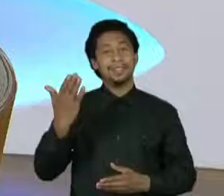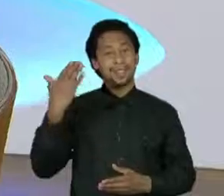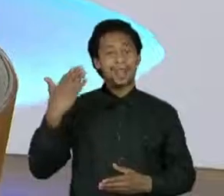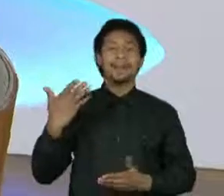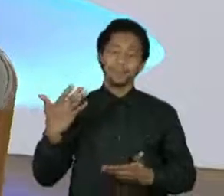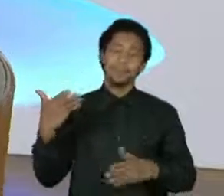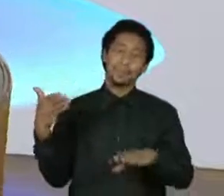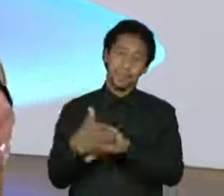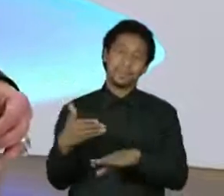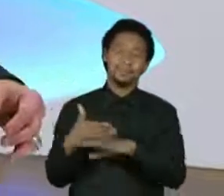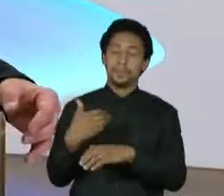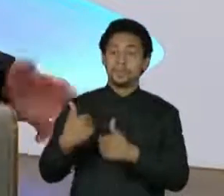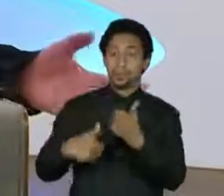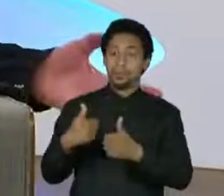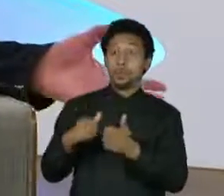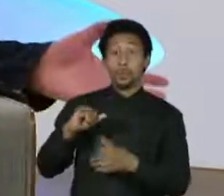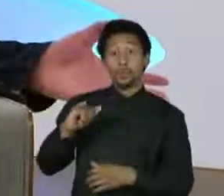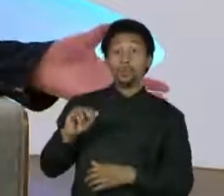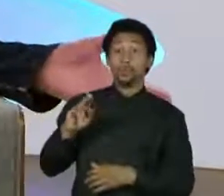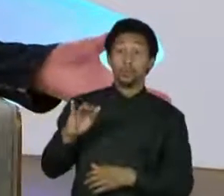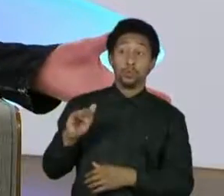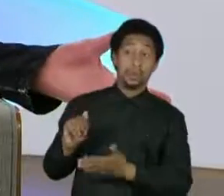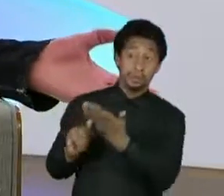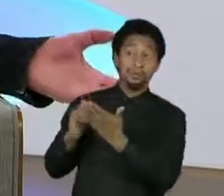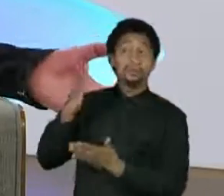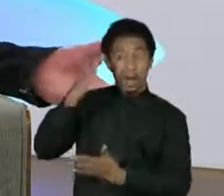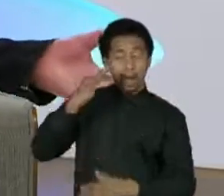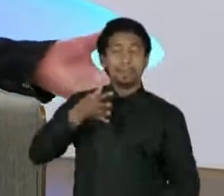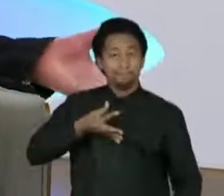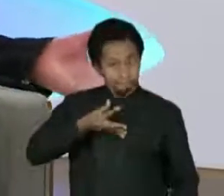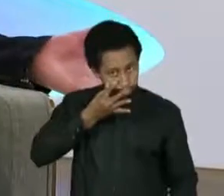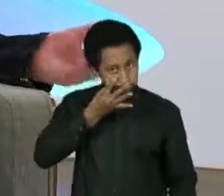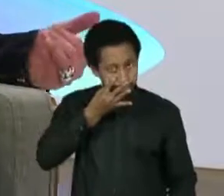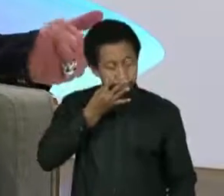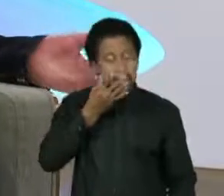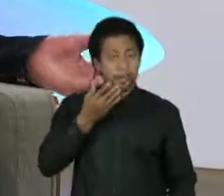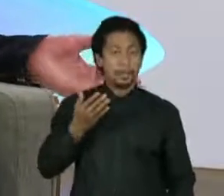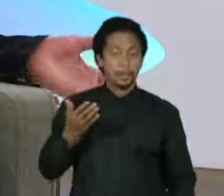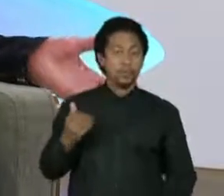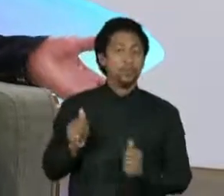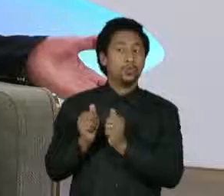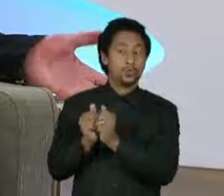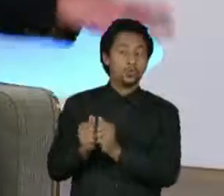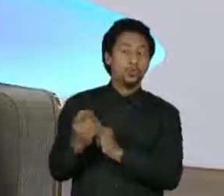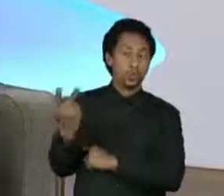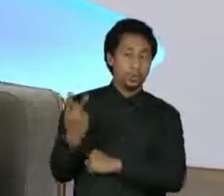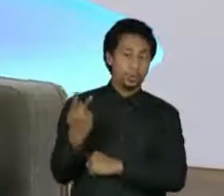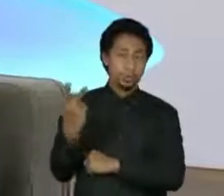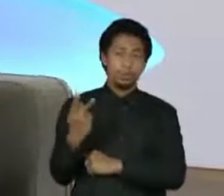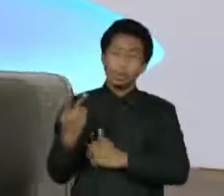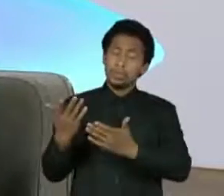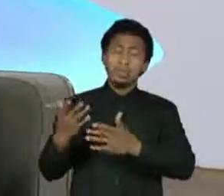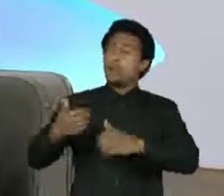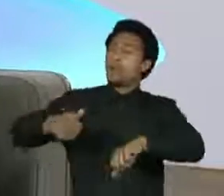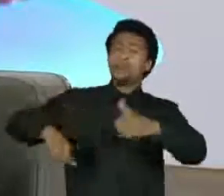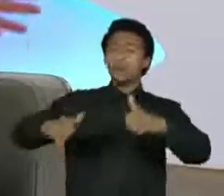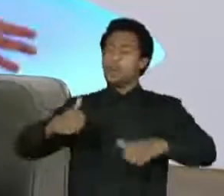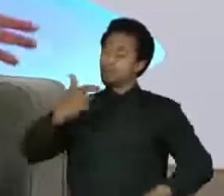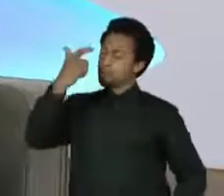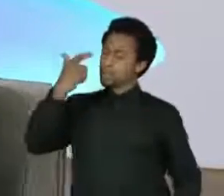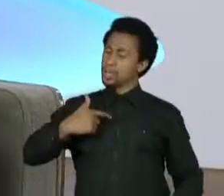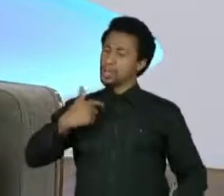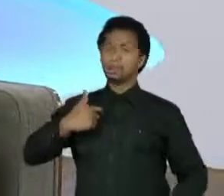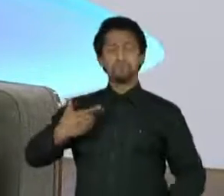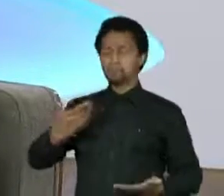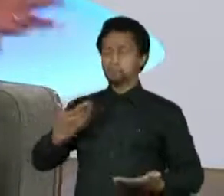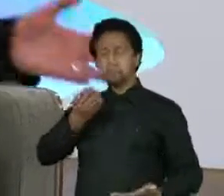Juca acompanhou toda a minha carreira, é lógico que eu não gostava de crítica. Às vezes eu fazia a avaliação que eu joguei bem, e o jornal e o cara da televisão está falando que eu